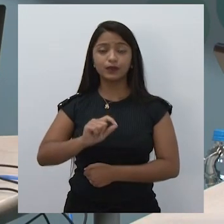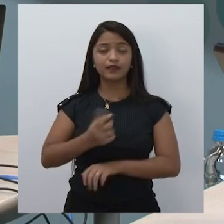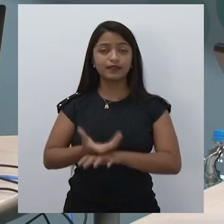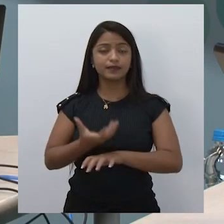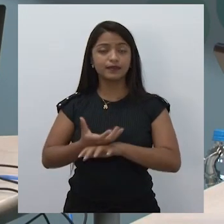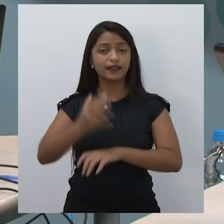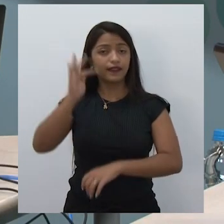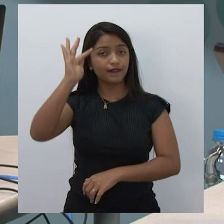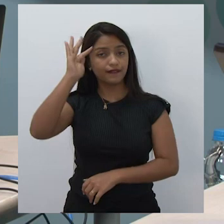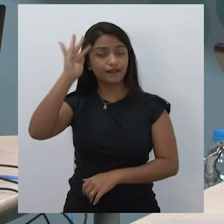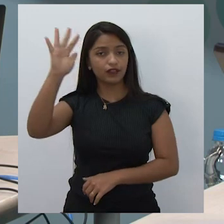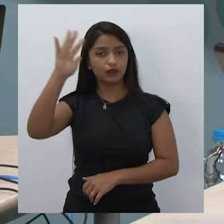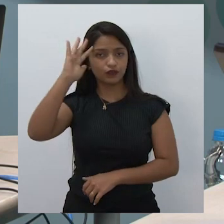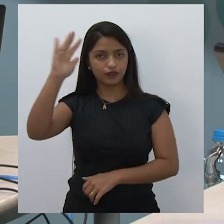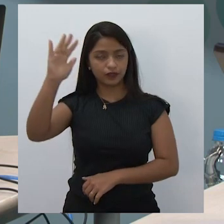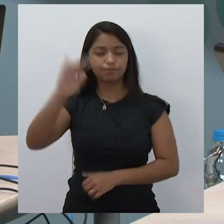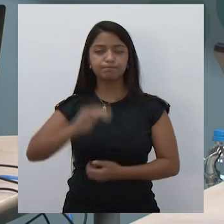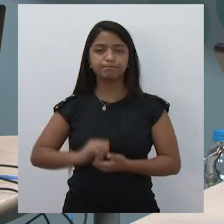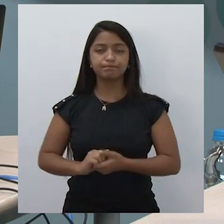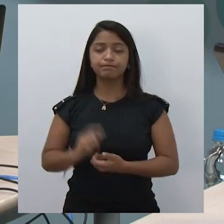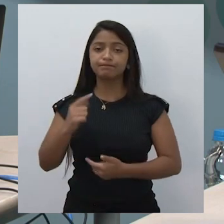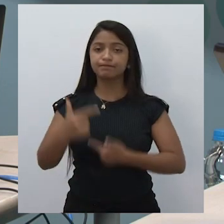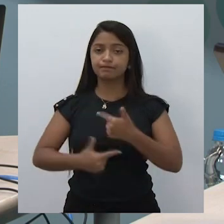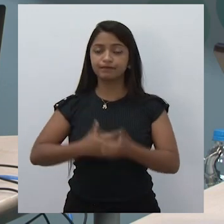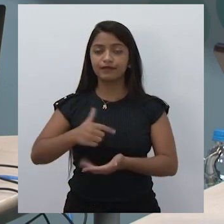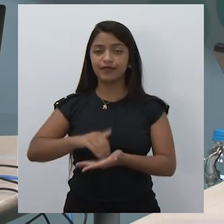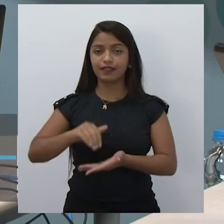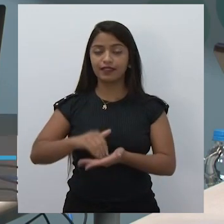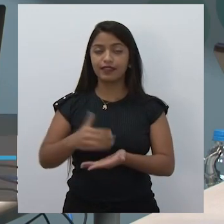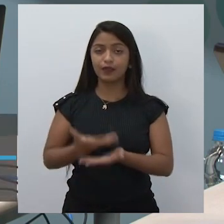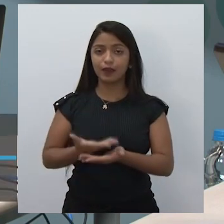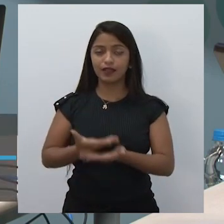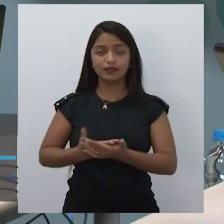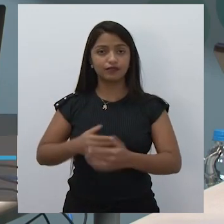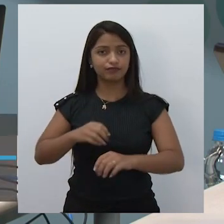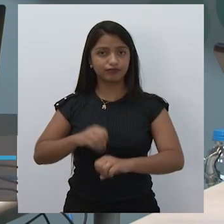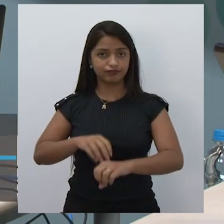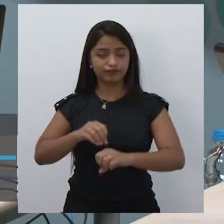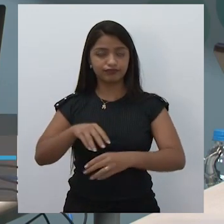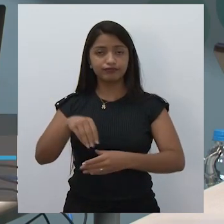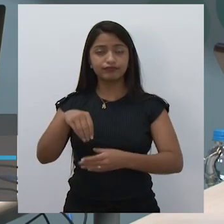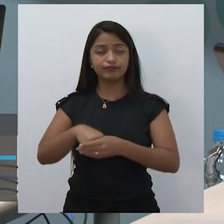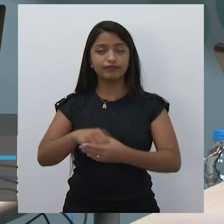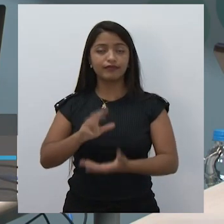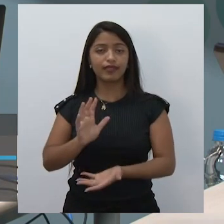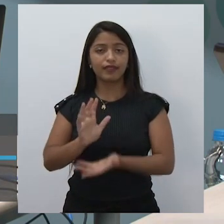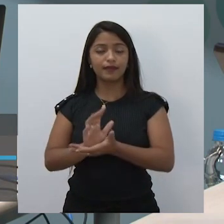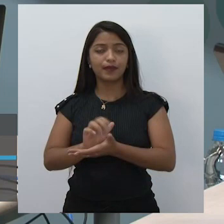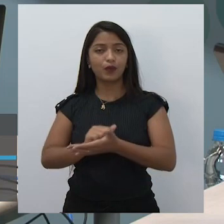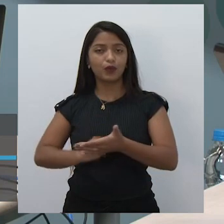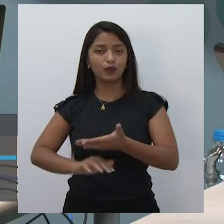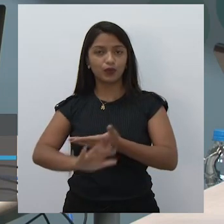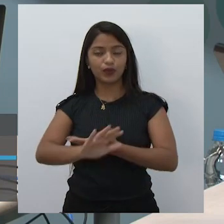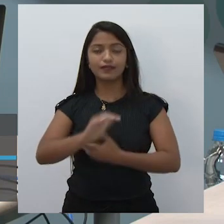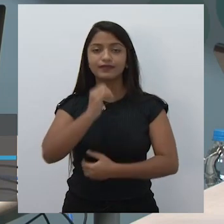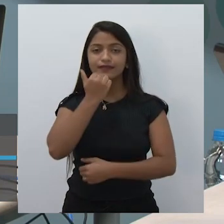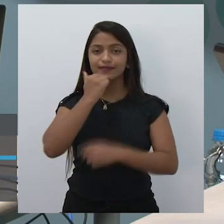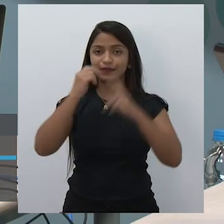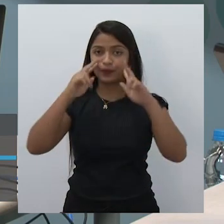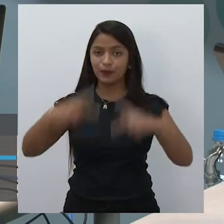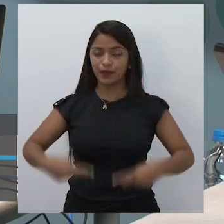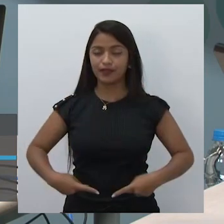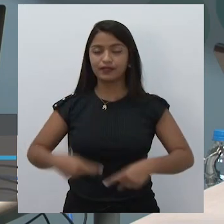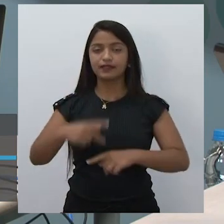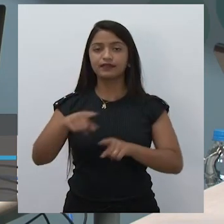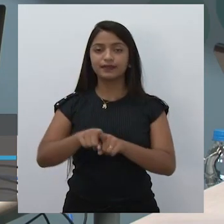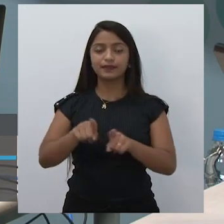né? E estou na Secretaria da Educação, compondo a equipe curricular de Ciências Humanas e Sociais